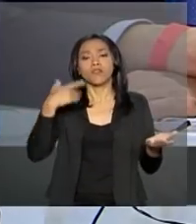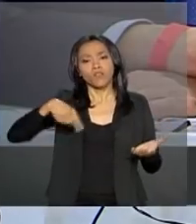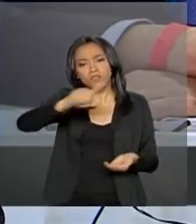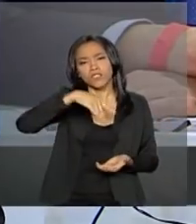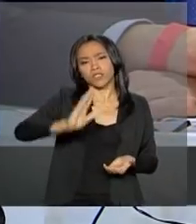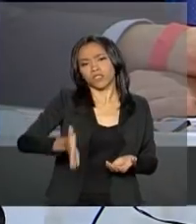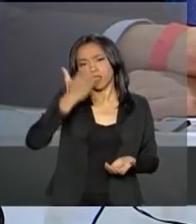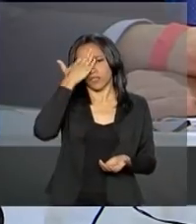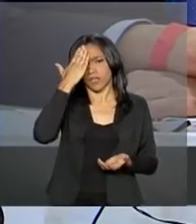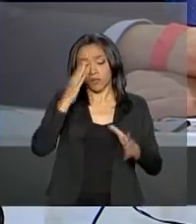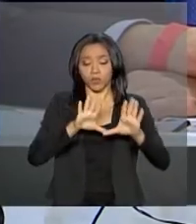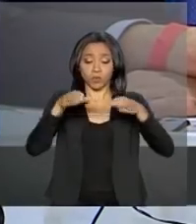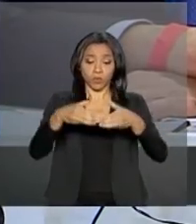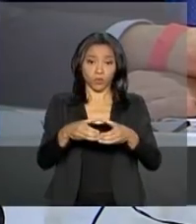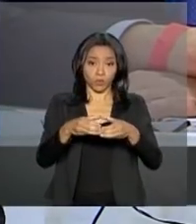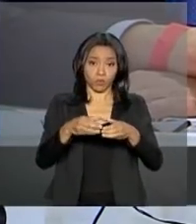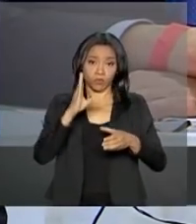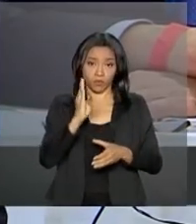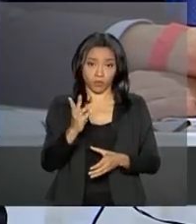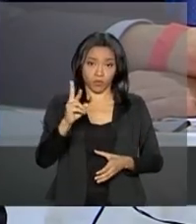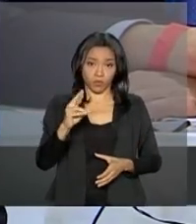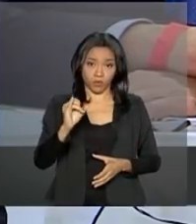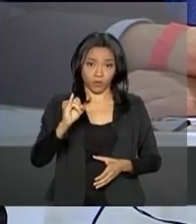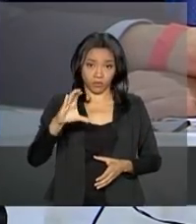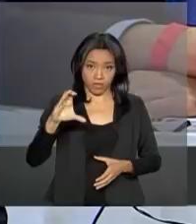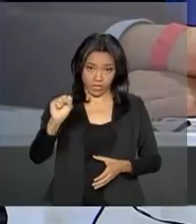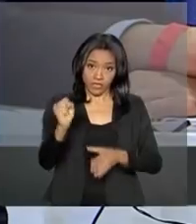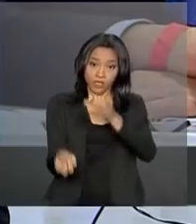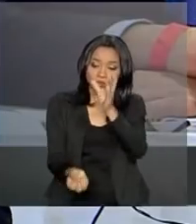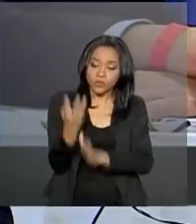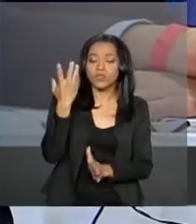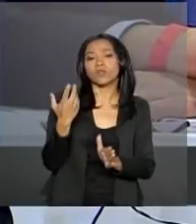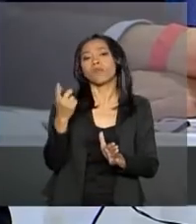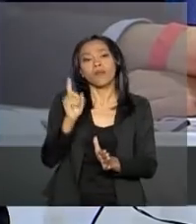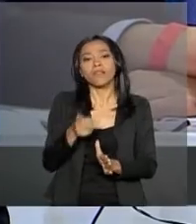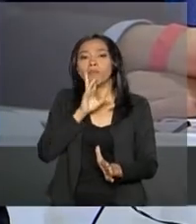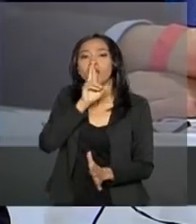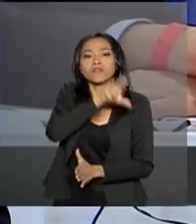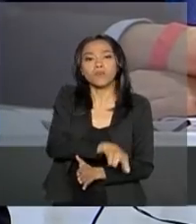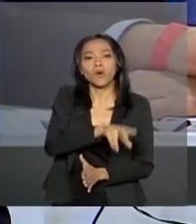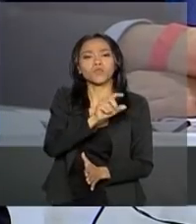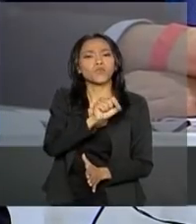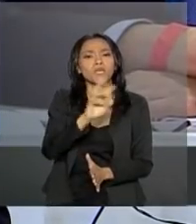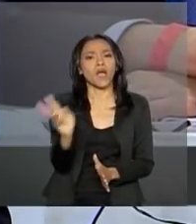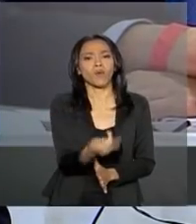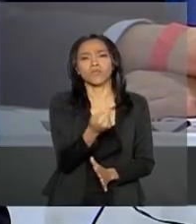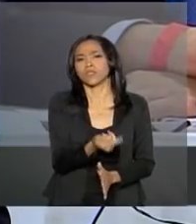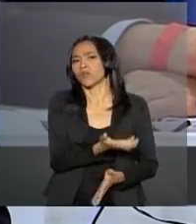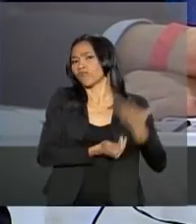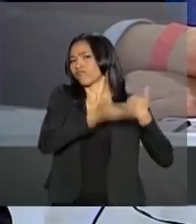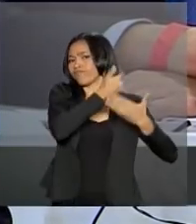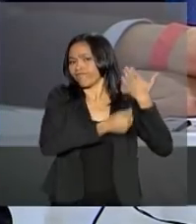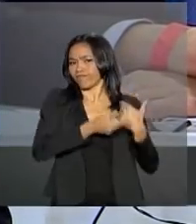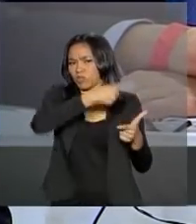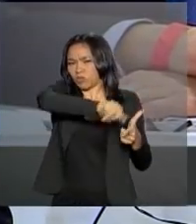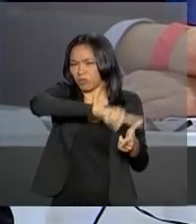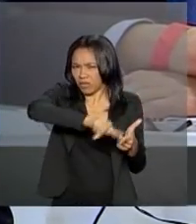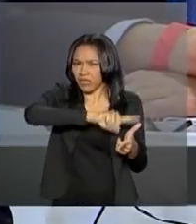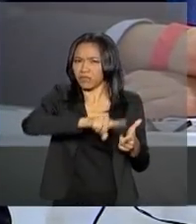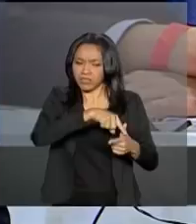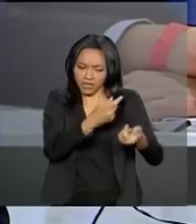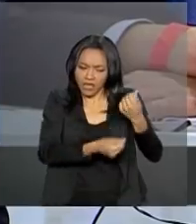surgiu para oferecer respostas aquela grave crise governos uma idéia clara unir